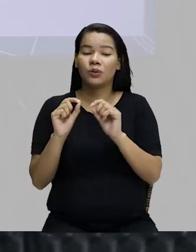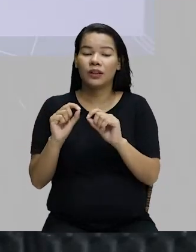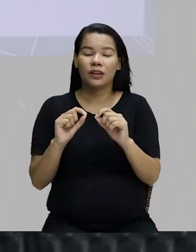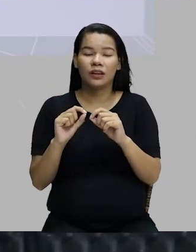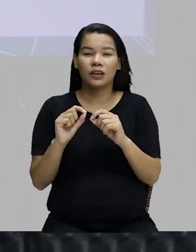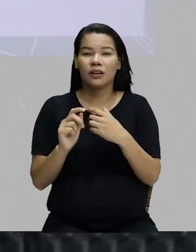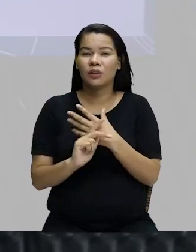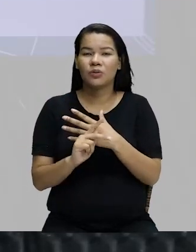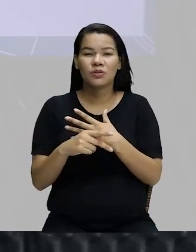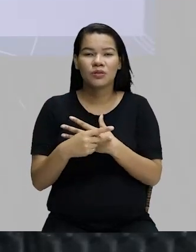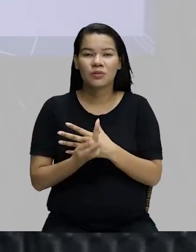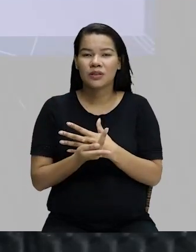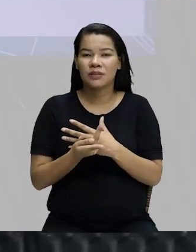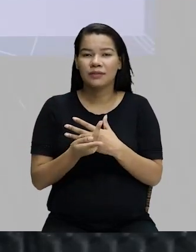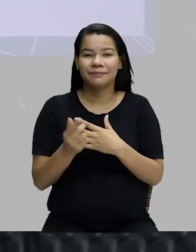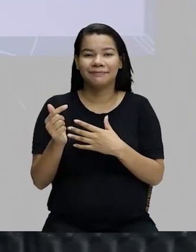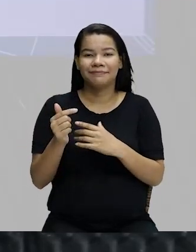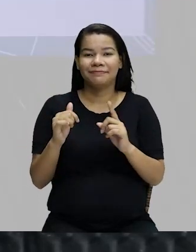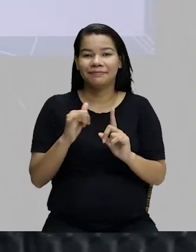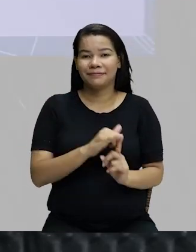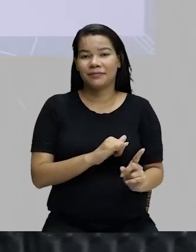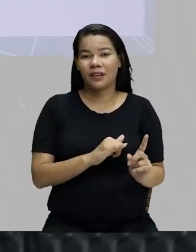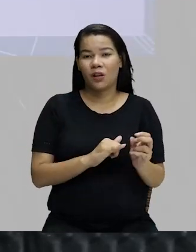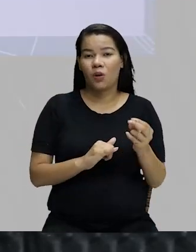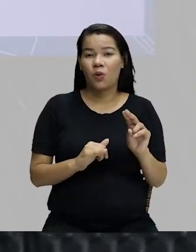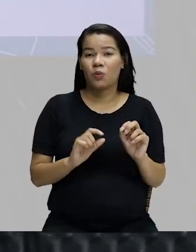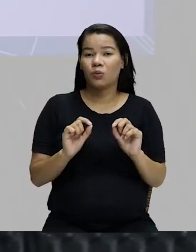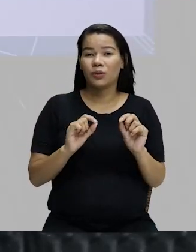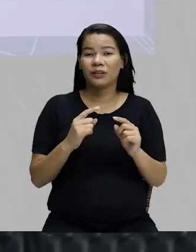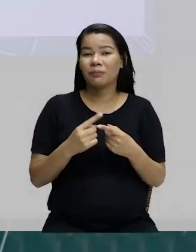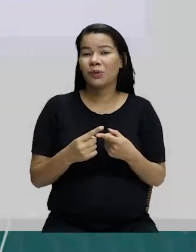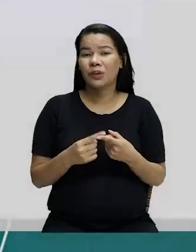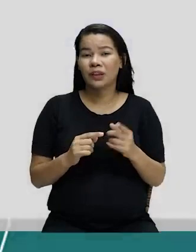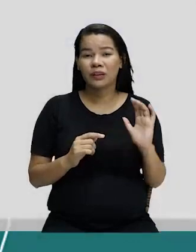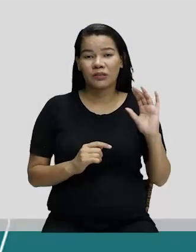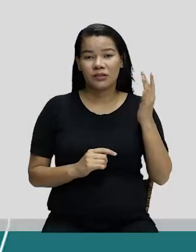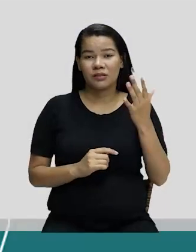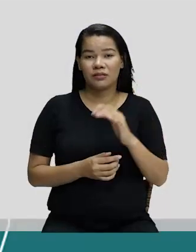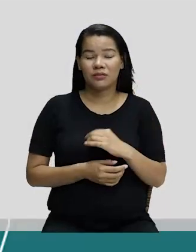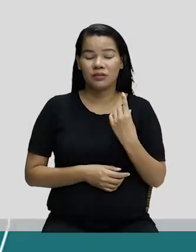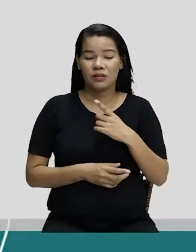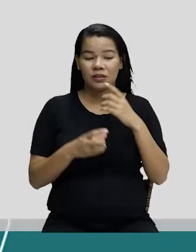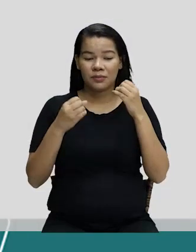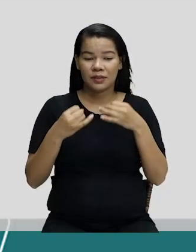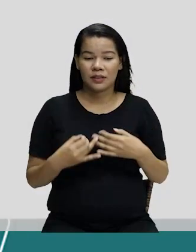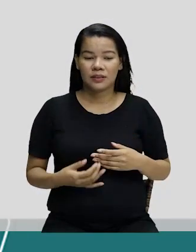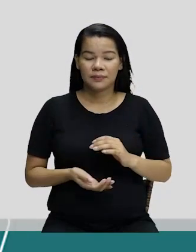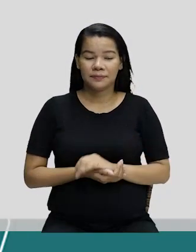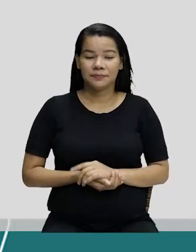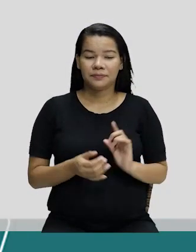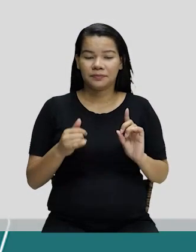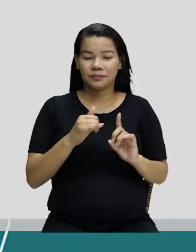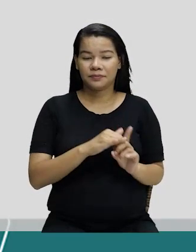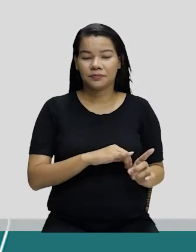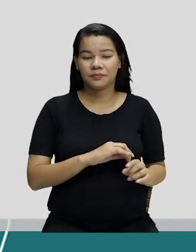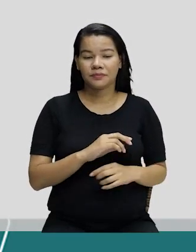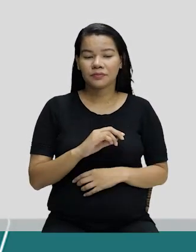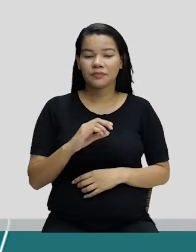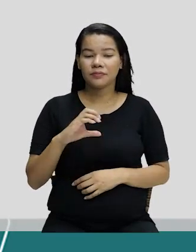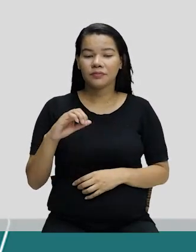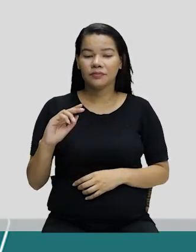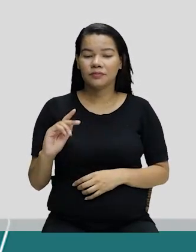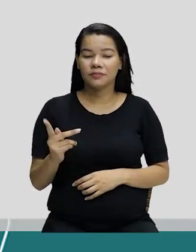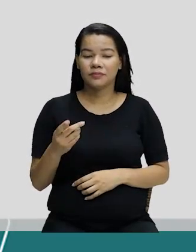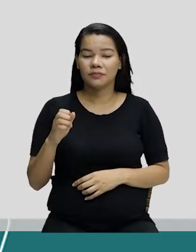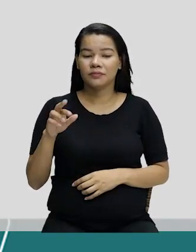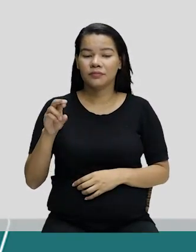radioativos. Show de bola? Vamos começar, turminha? Bom, o acidente de Chernobyl ele aconteceu em 26 de abril